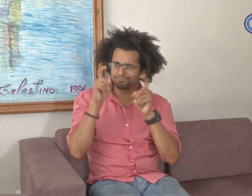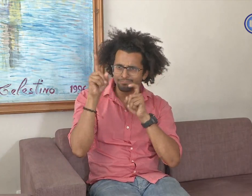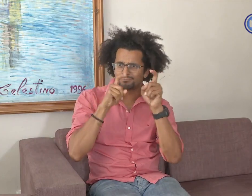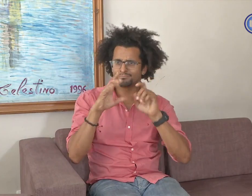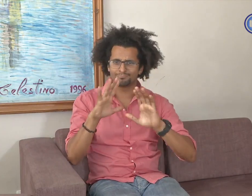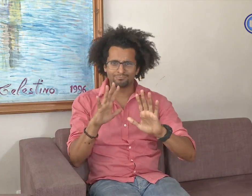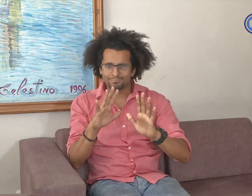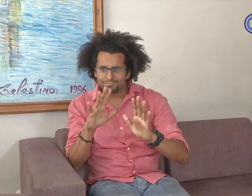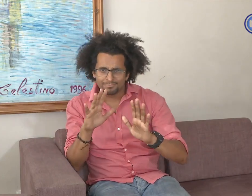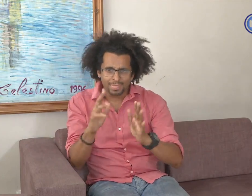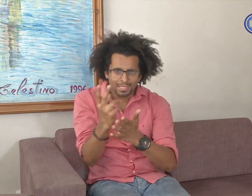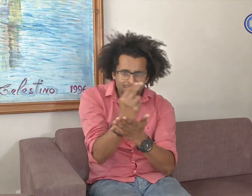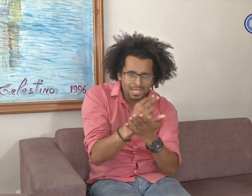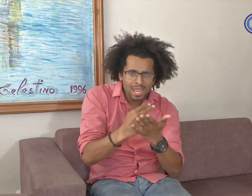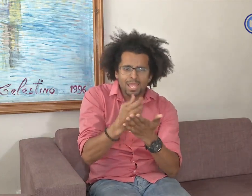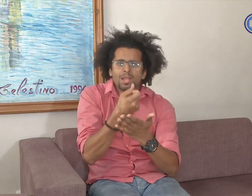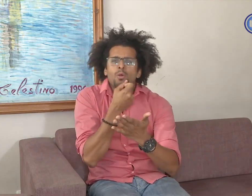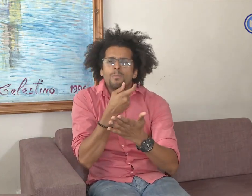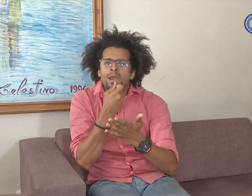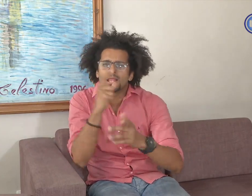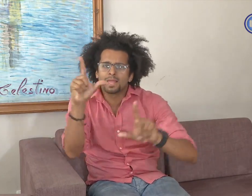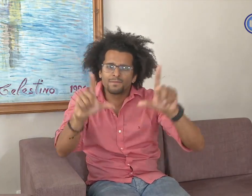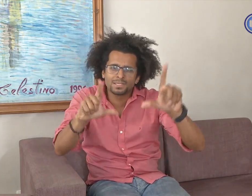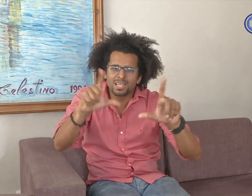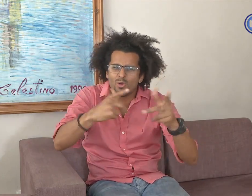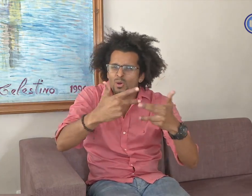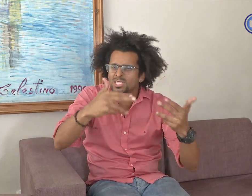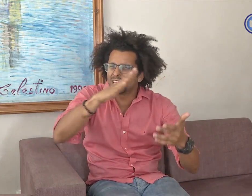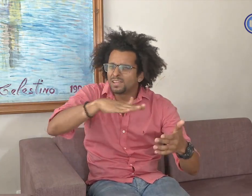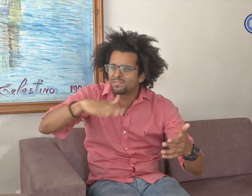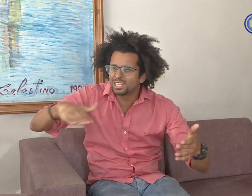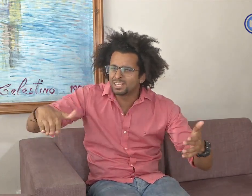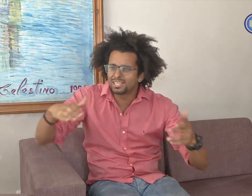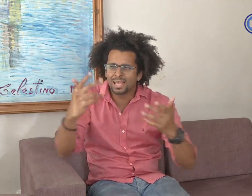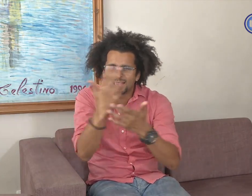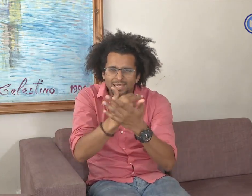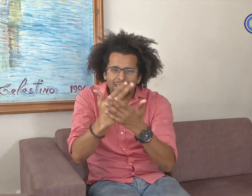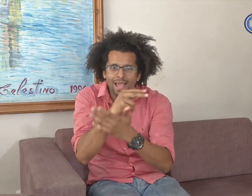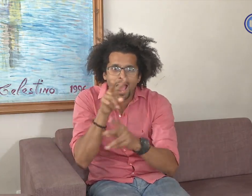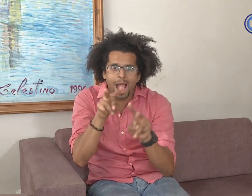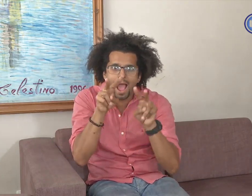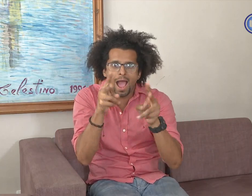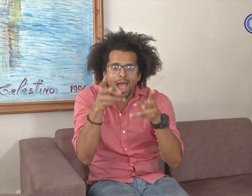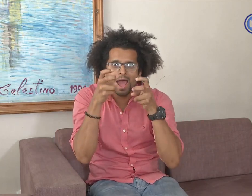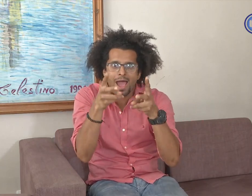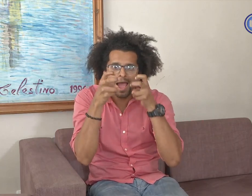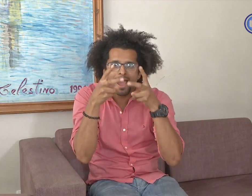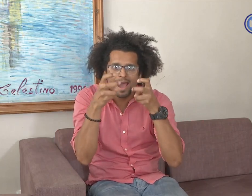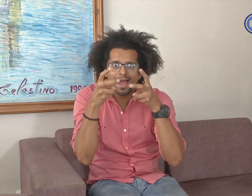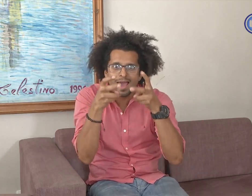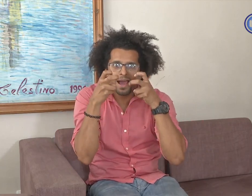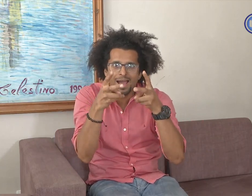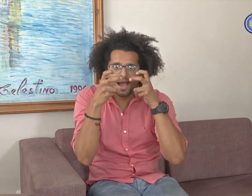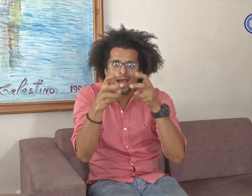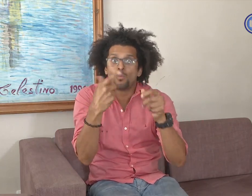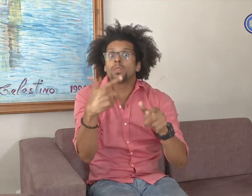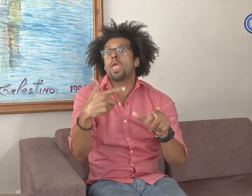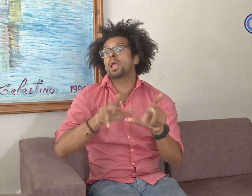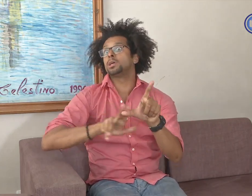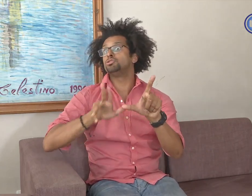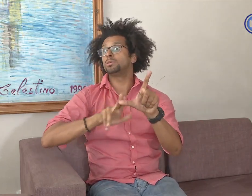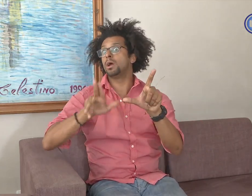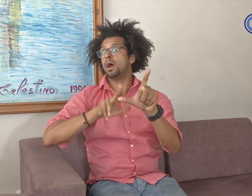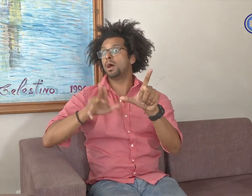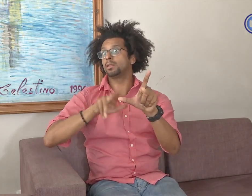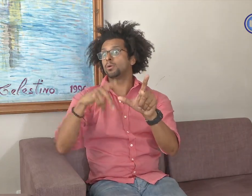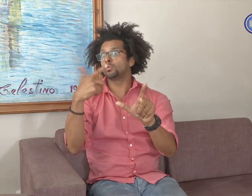Então eu gostava muito dos desenhos animados, piadas na TV, desenhos quando era criança. Isso foi